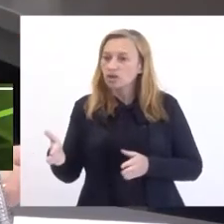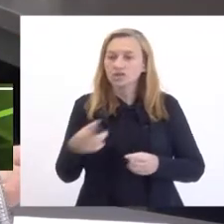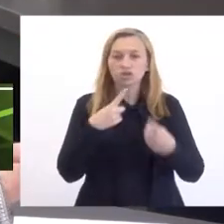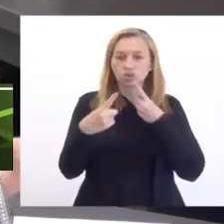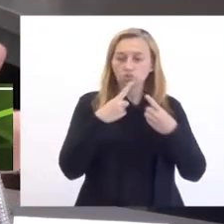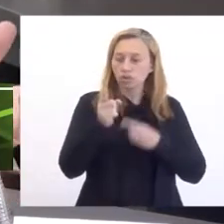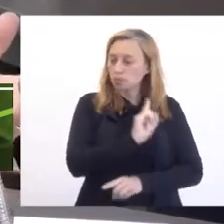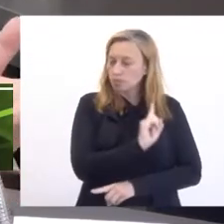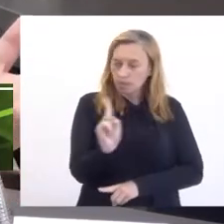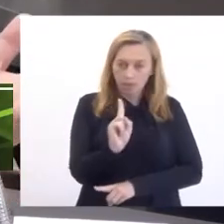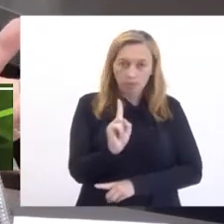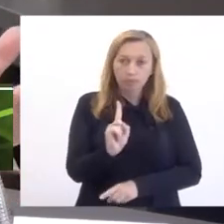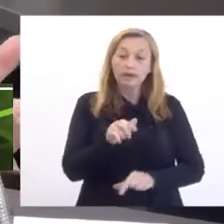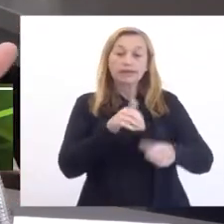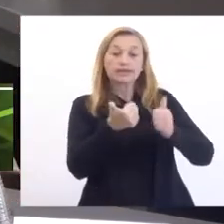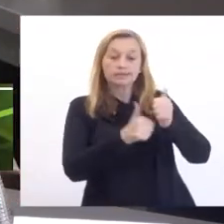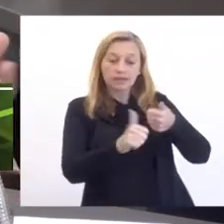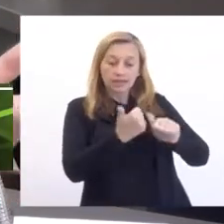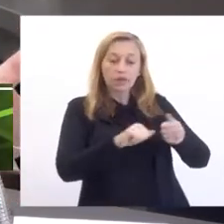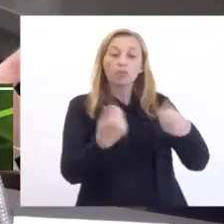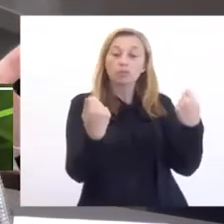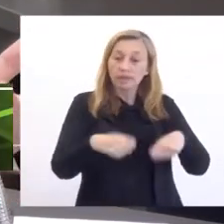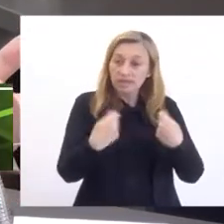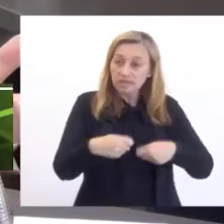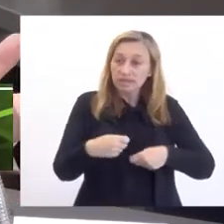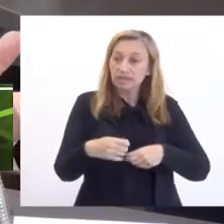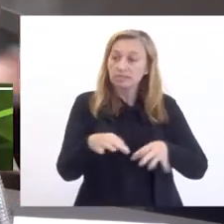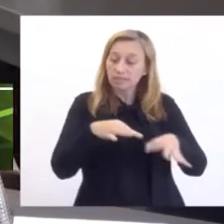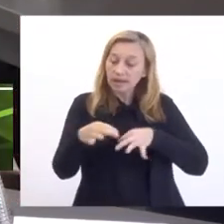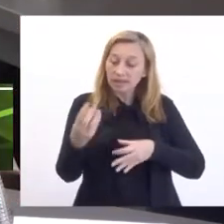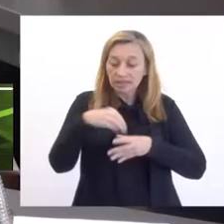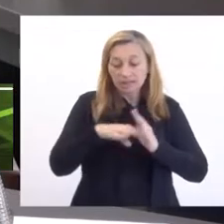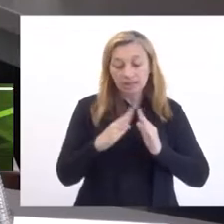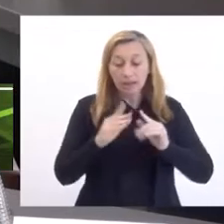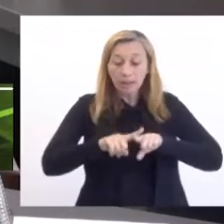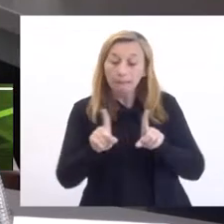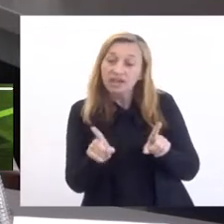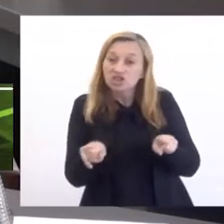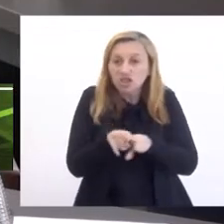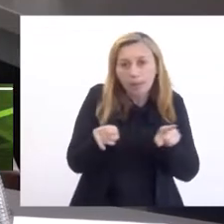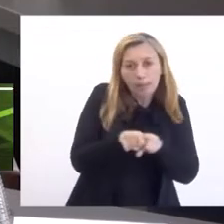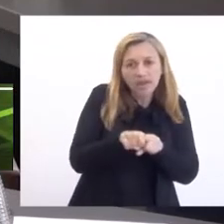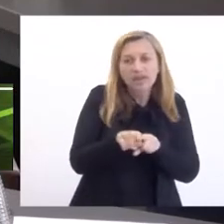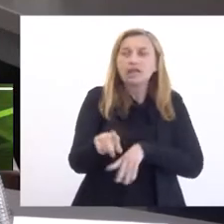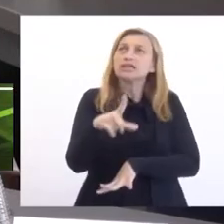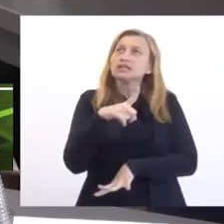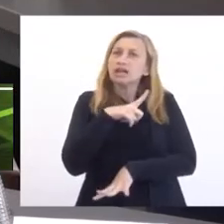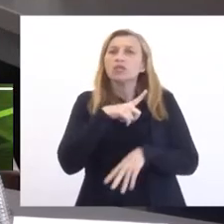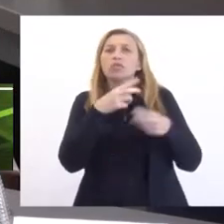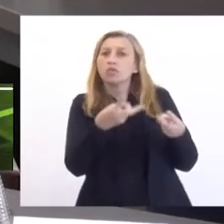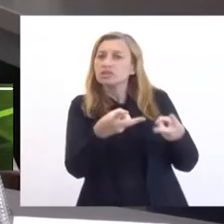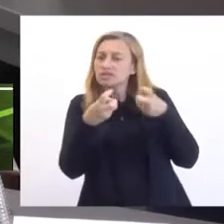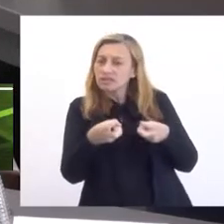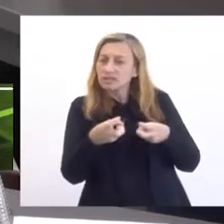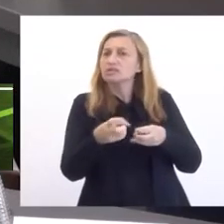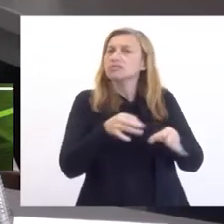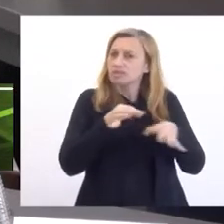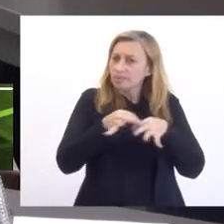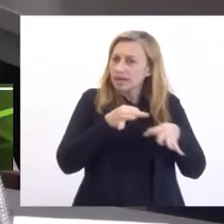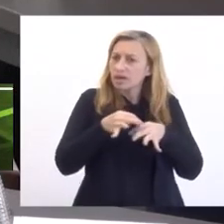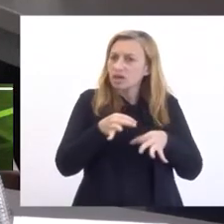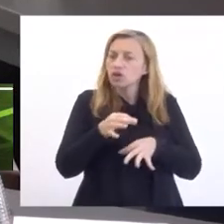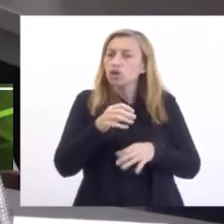debate. Essa avaliação ela precisa ser feita por essa casa. Mas também há uma observação a ser feita.